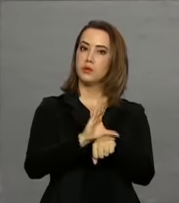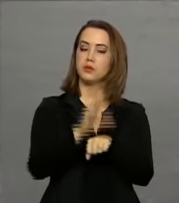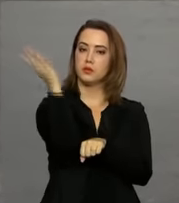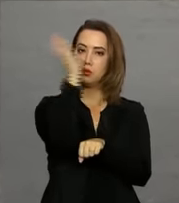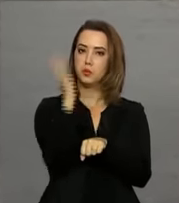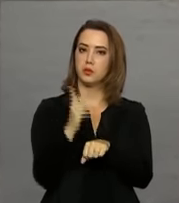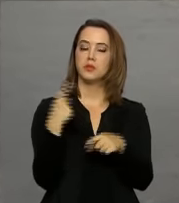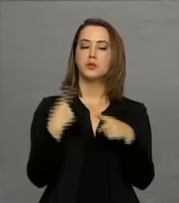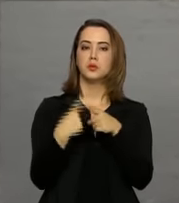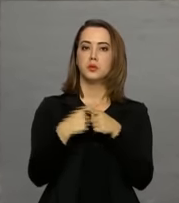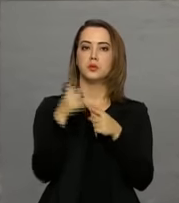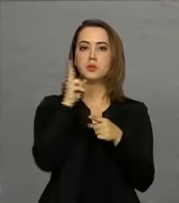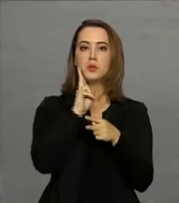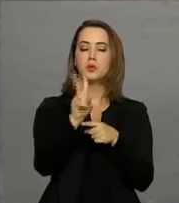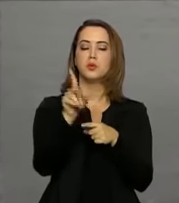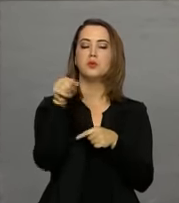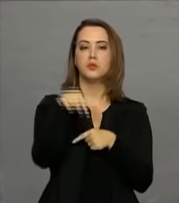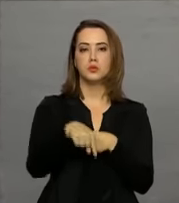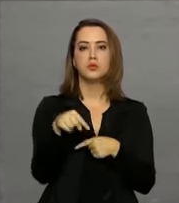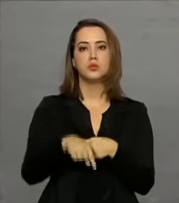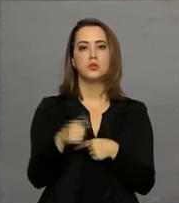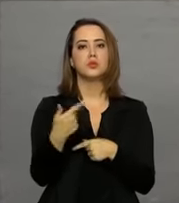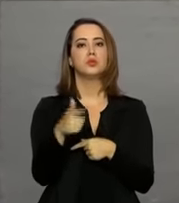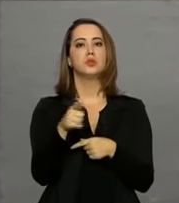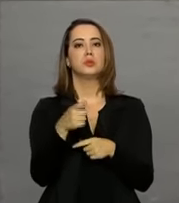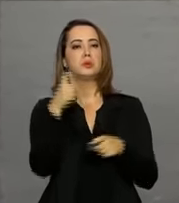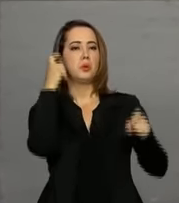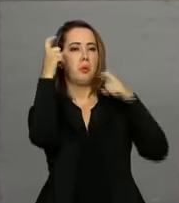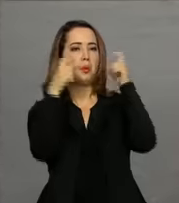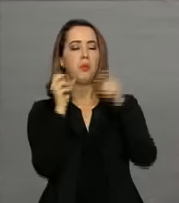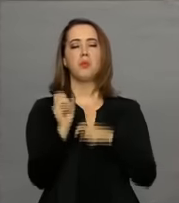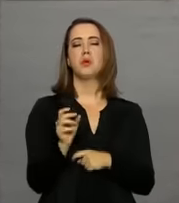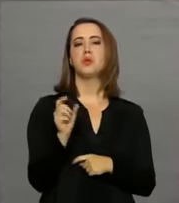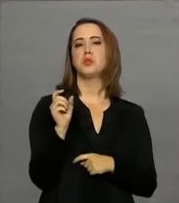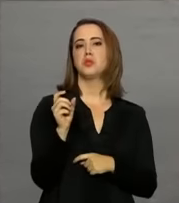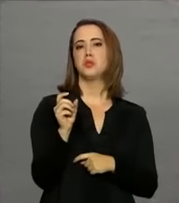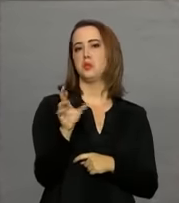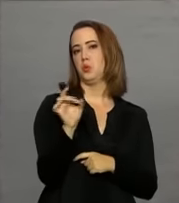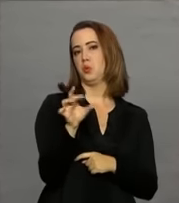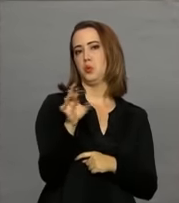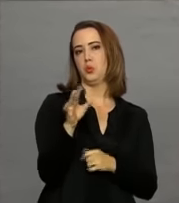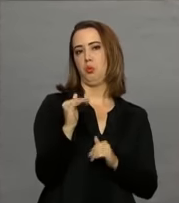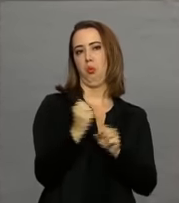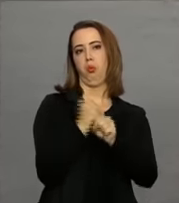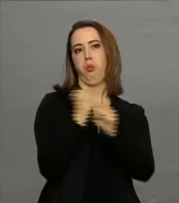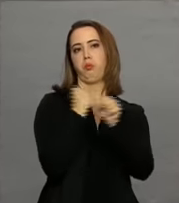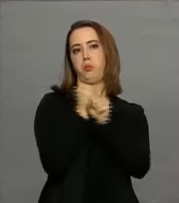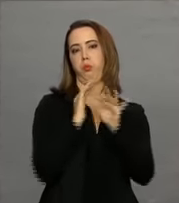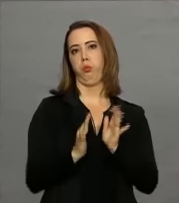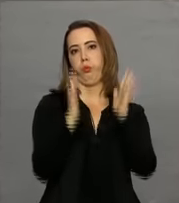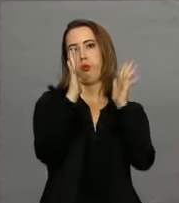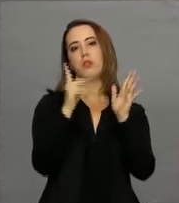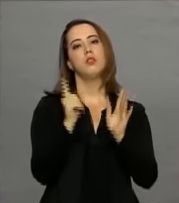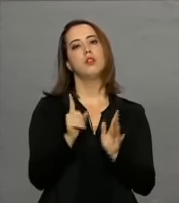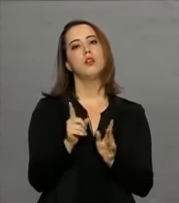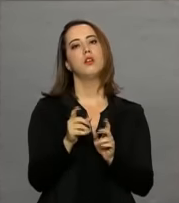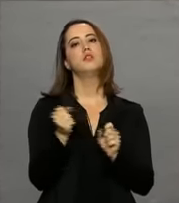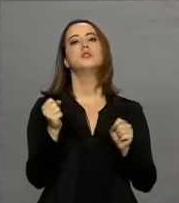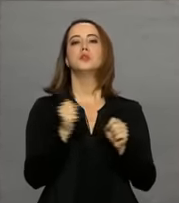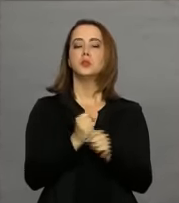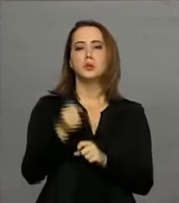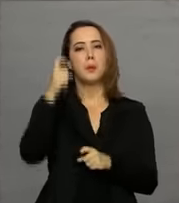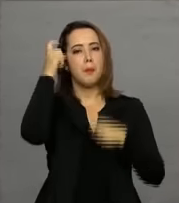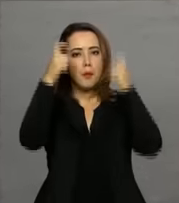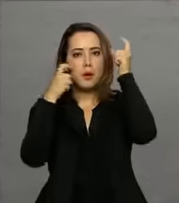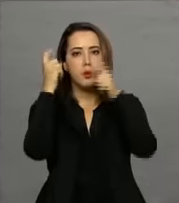Brasileira porque eu vejo que aqui não não se preocuparam apenas em erguer o empreendimento preocuparam-se em